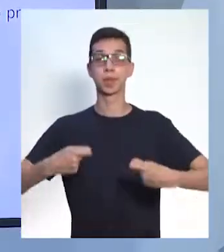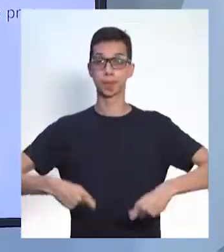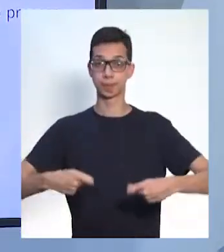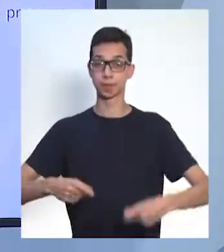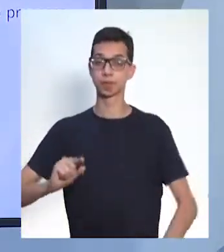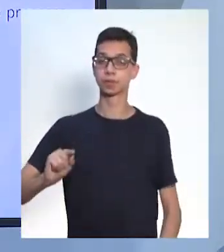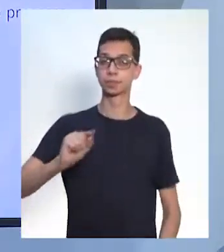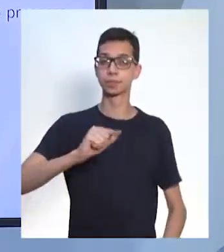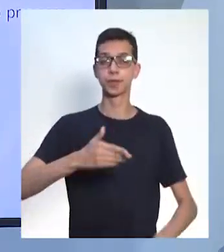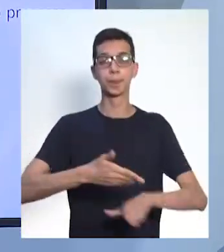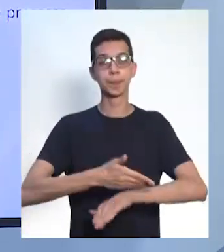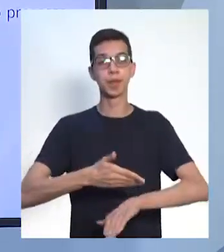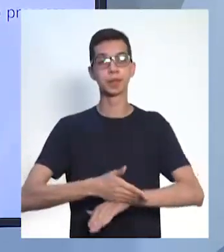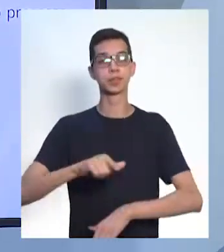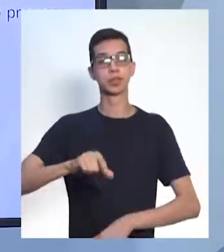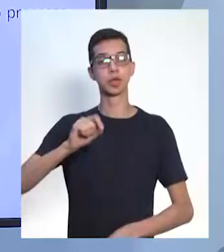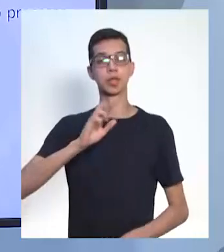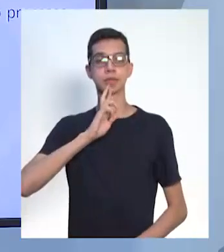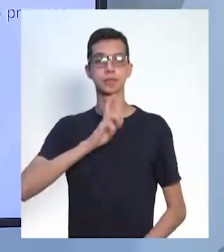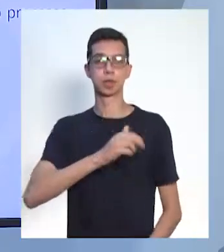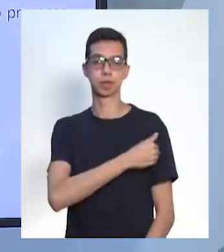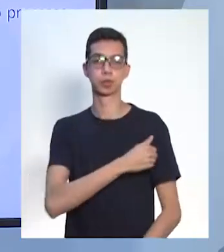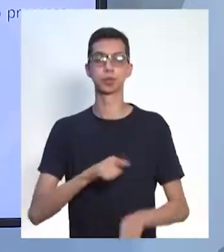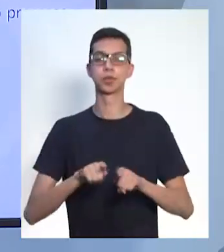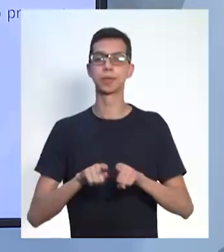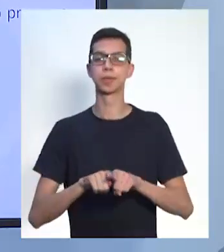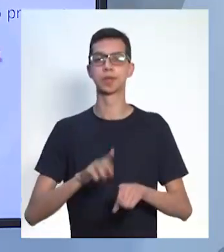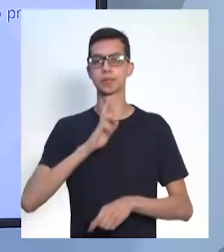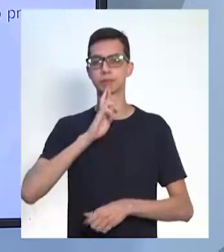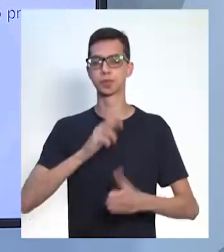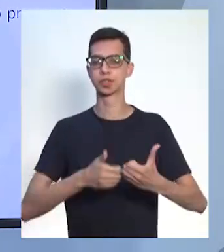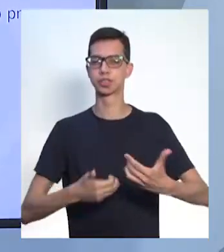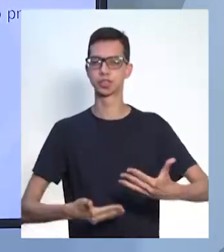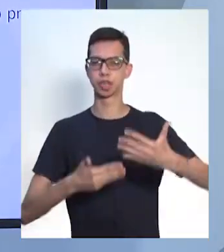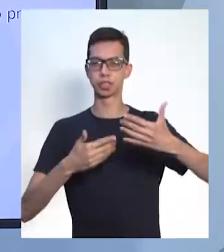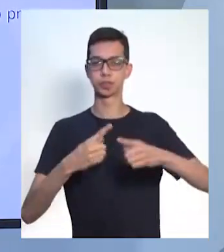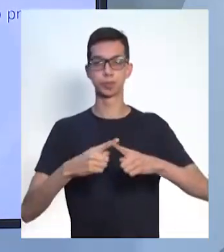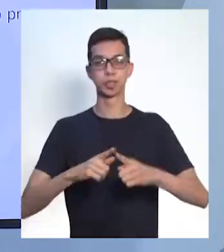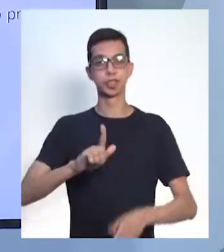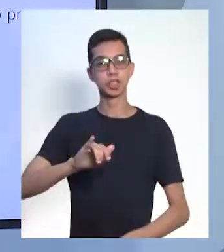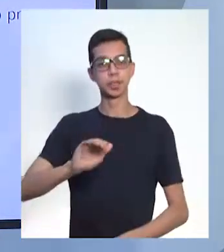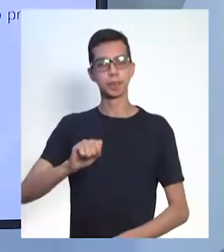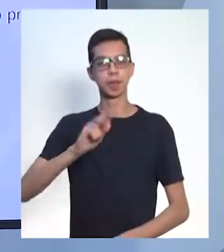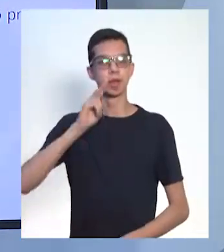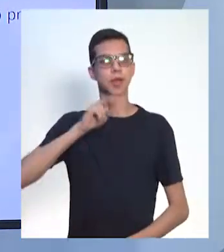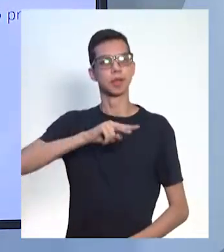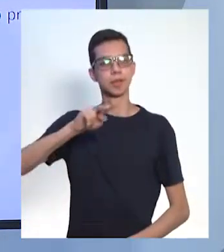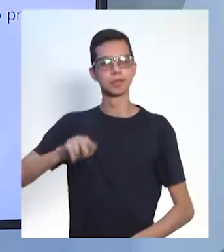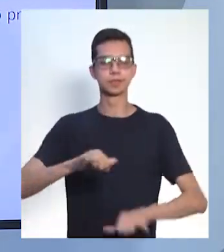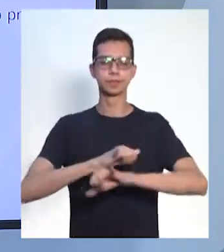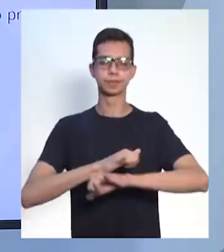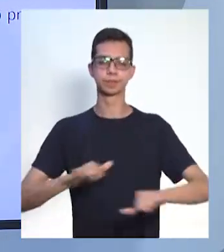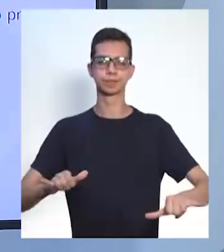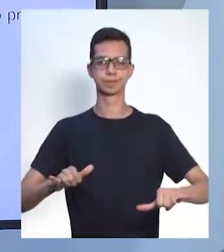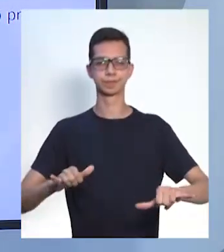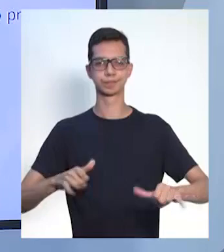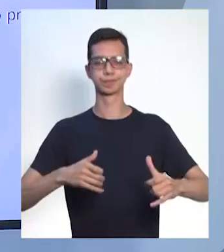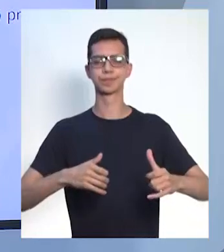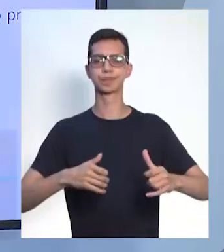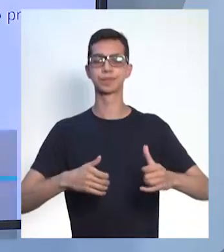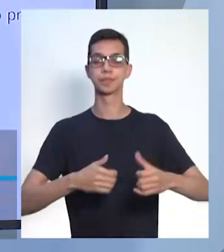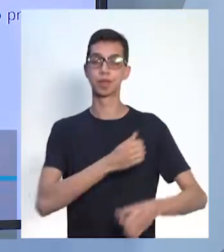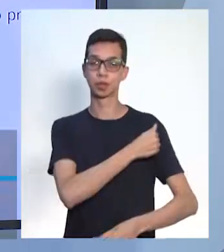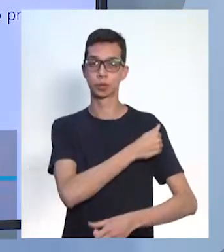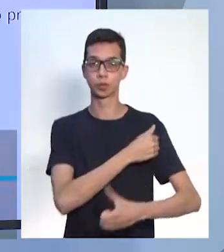Você escolher a resposta do aluno lá, trazer para nós aqui no chat, para o Giba ler aqui a resposta para a gente. Isso. E a gente ter a interação do aluno